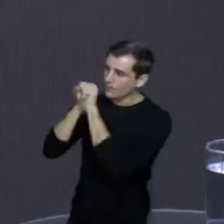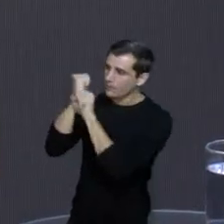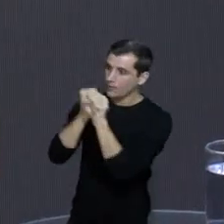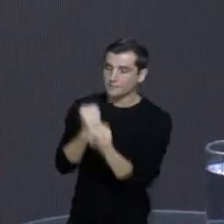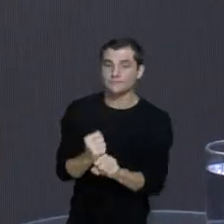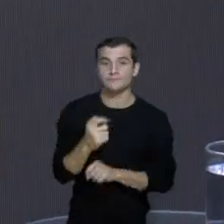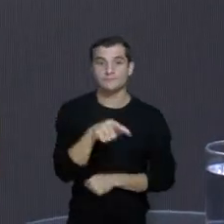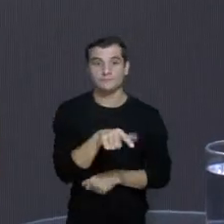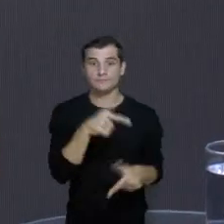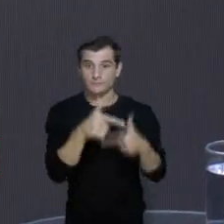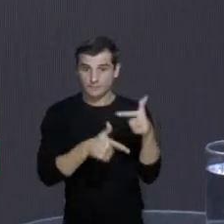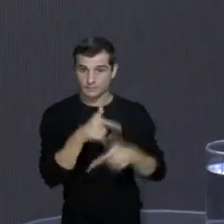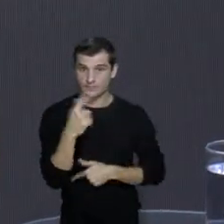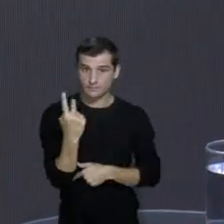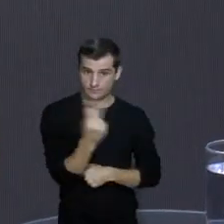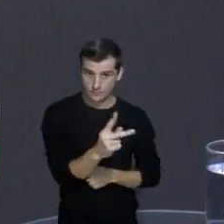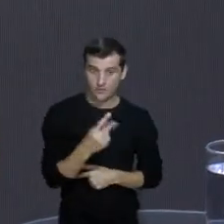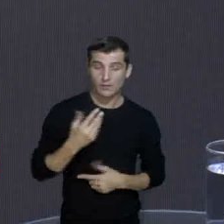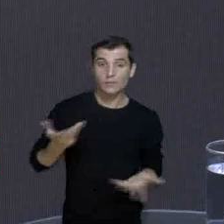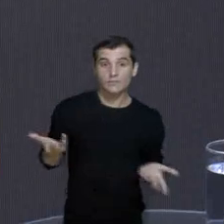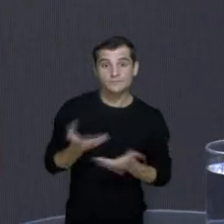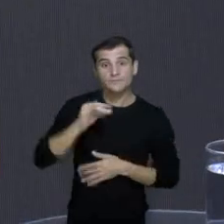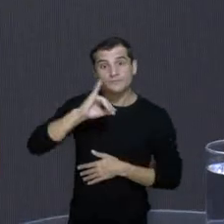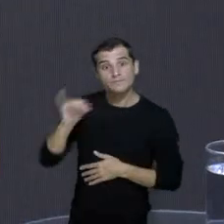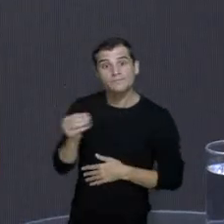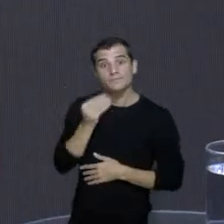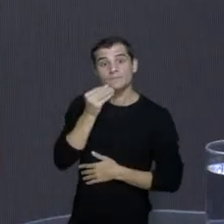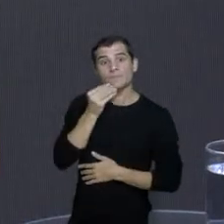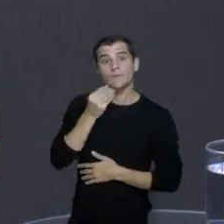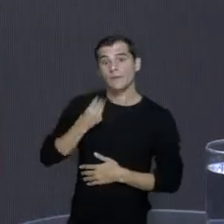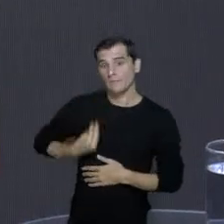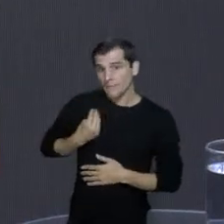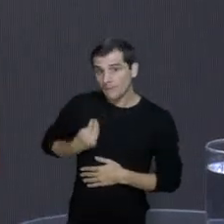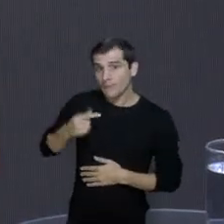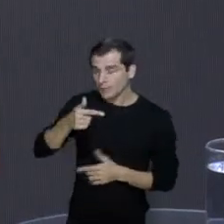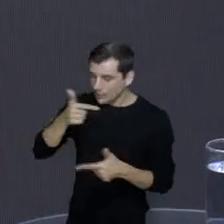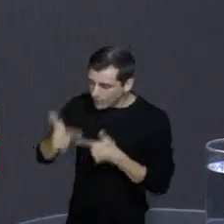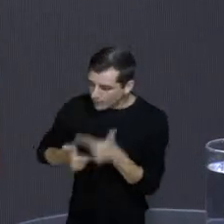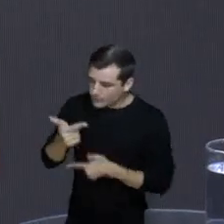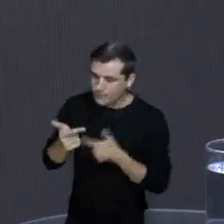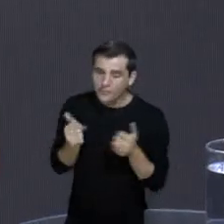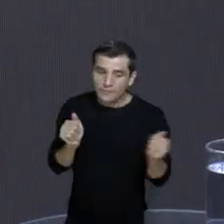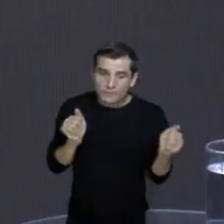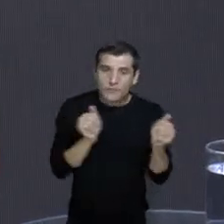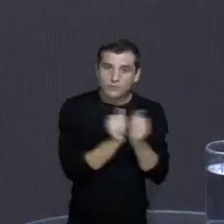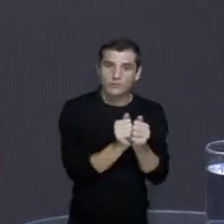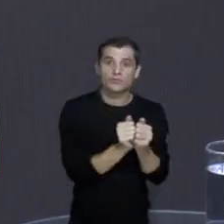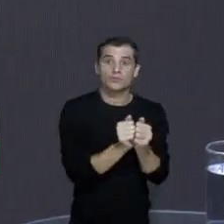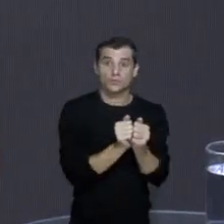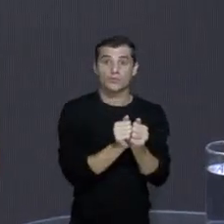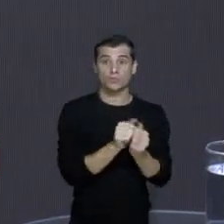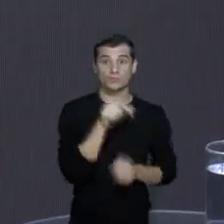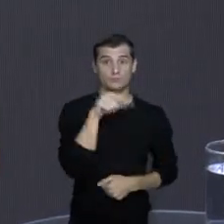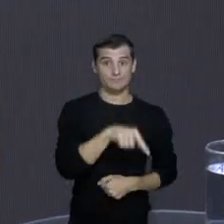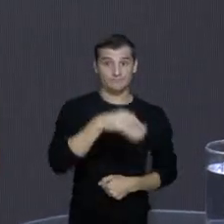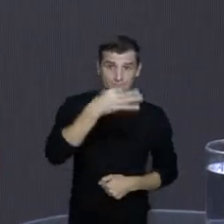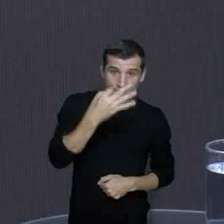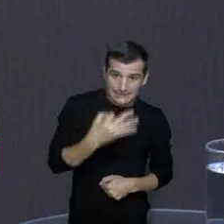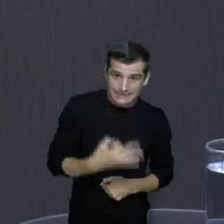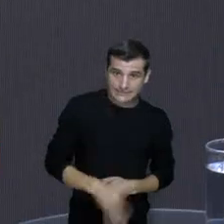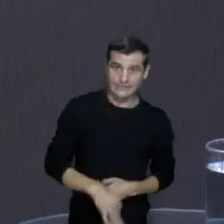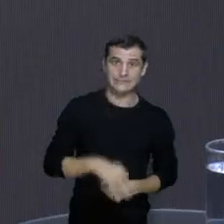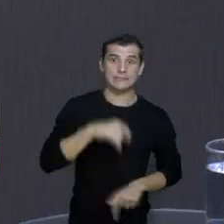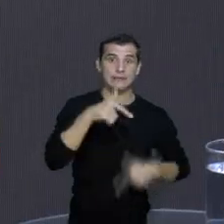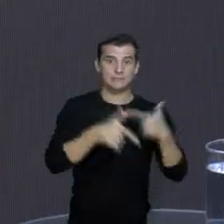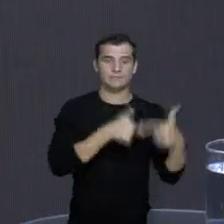mas agora tivemos a oportunidade a oportunidade de trabalharmos em conjunto E é eh Sem dúvida um um trabalho